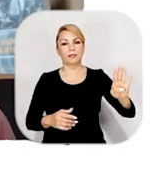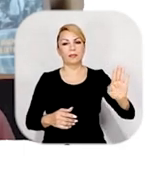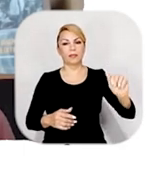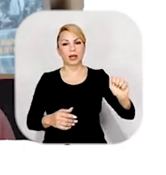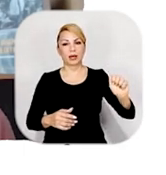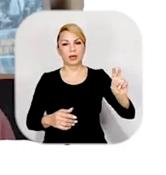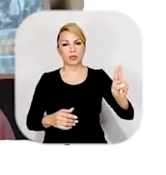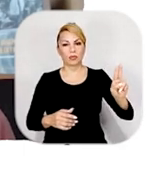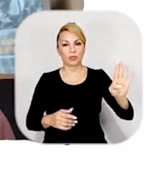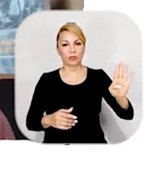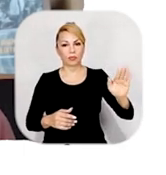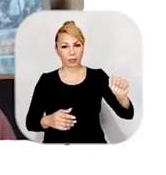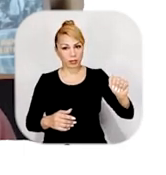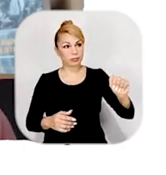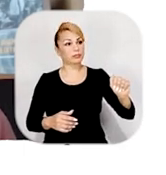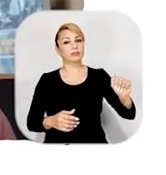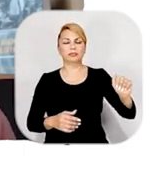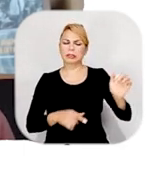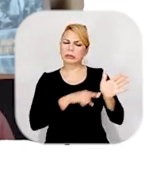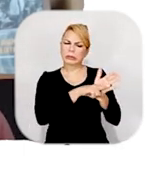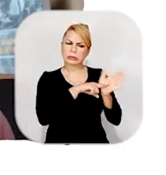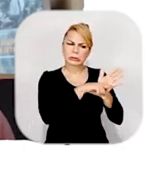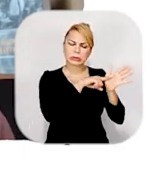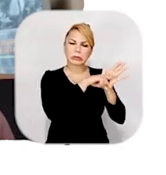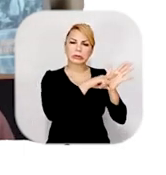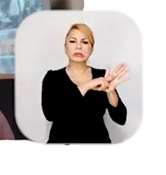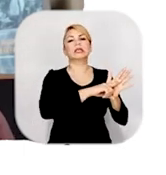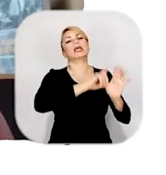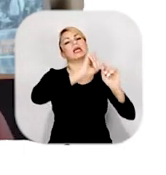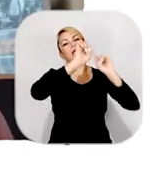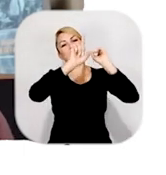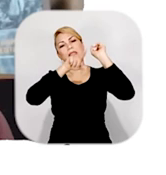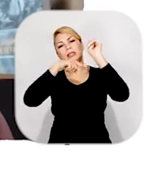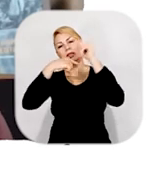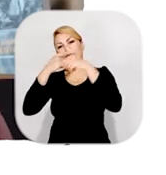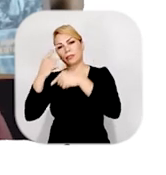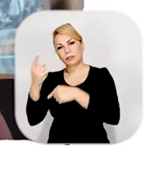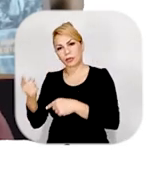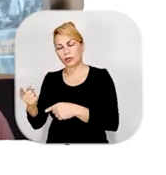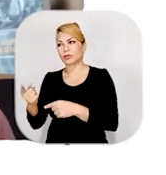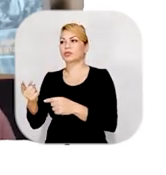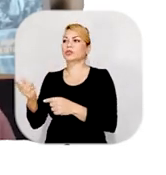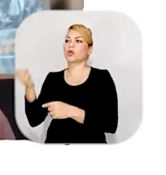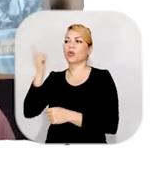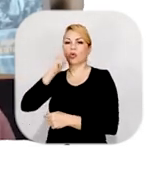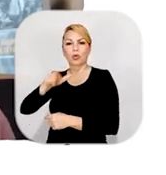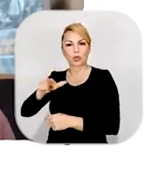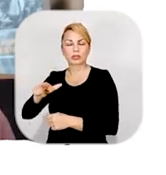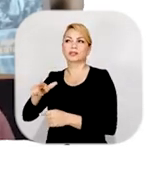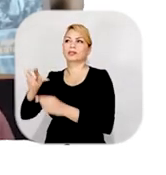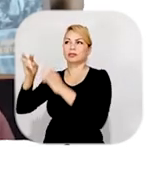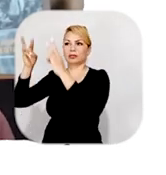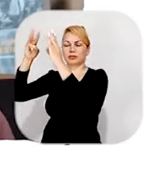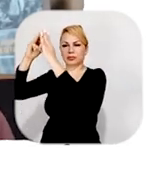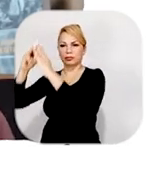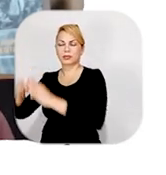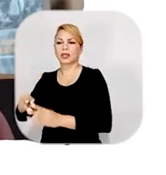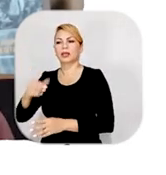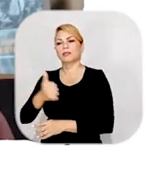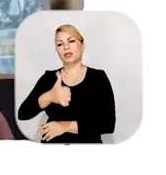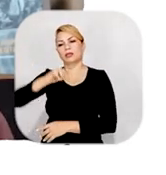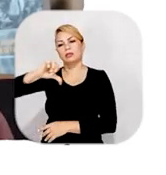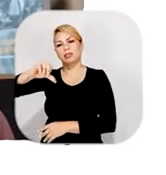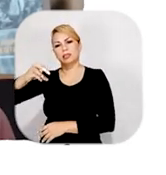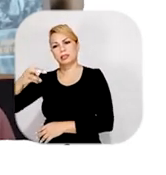também esses estudos ornitológicos, e depois ele conseguiu pelo museu, né, de 34 a 35,